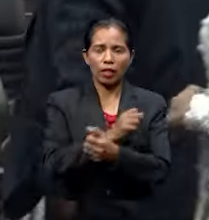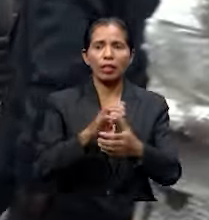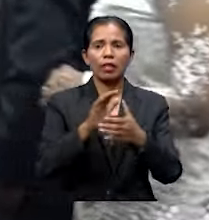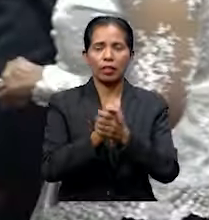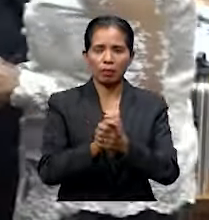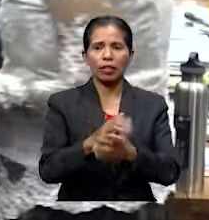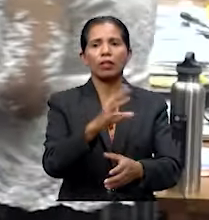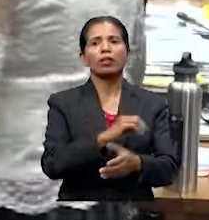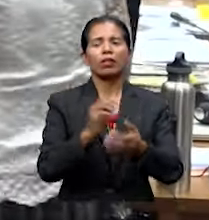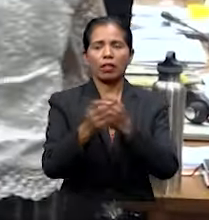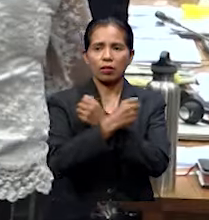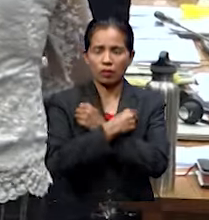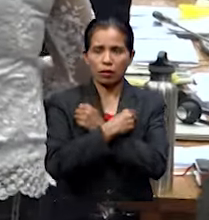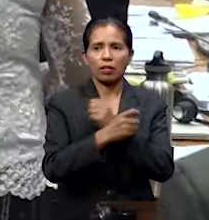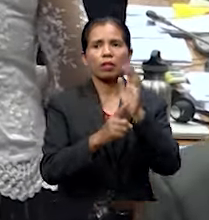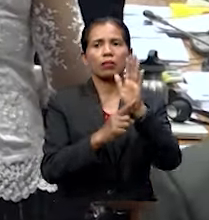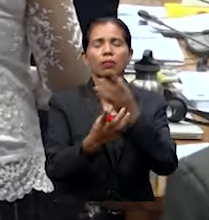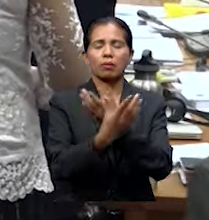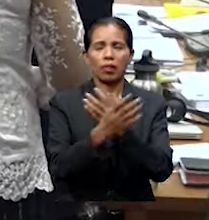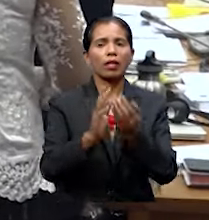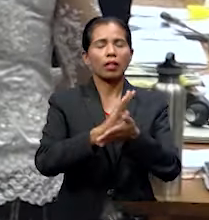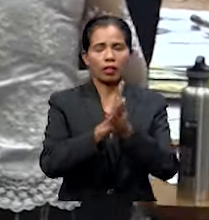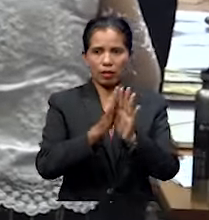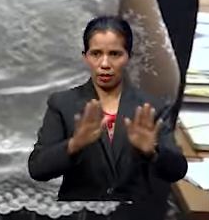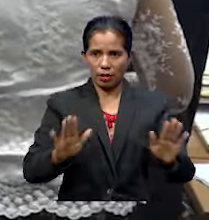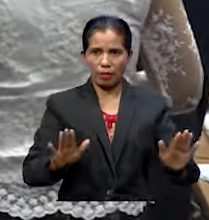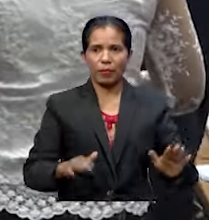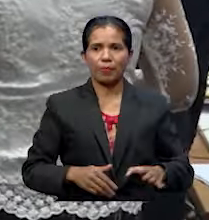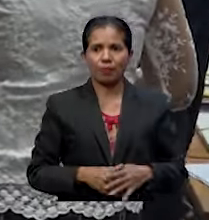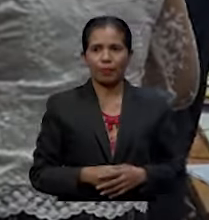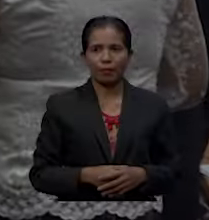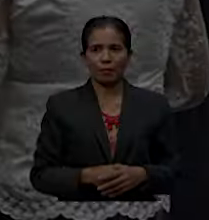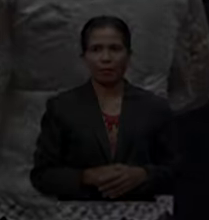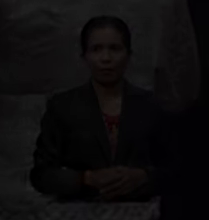hakuak malu, Rodiatudo Katak, Dame Malu. Agustin da Costa, Zembro Santos, Tiemen.